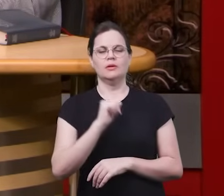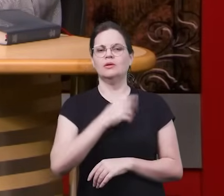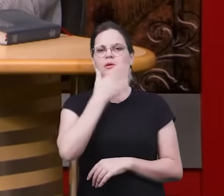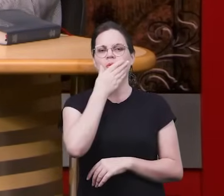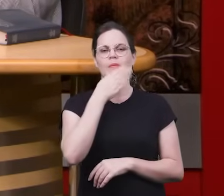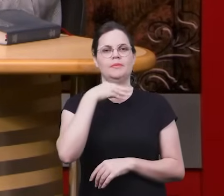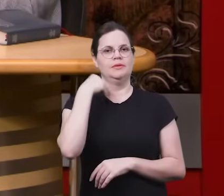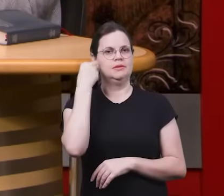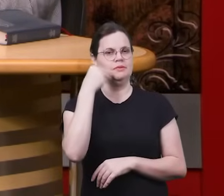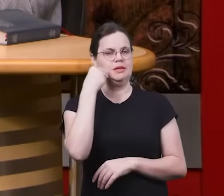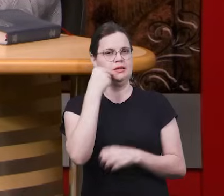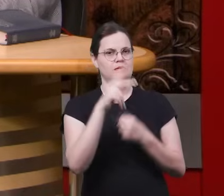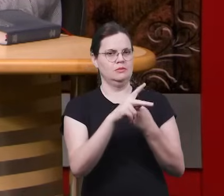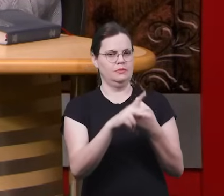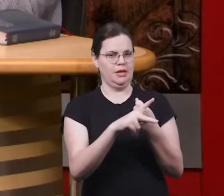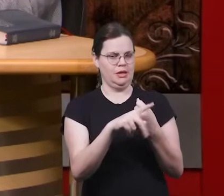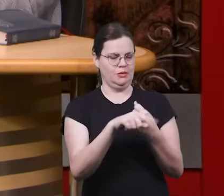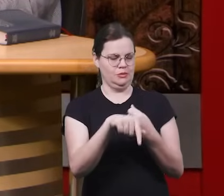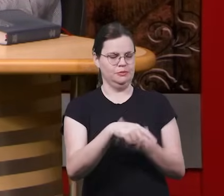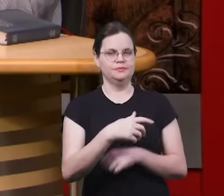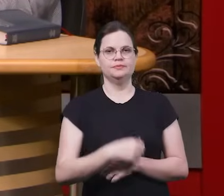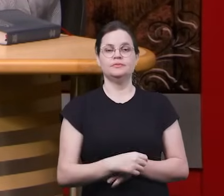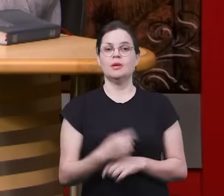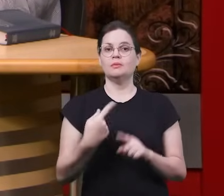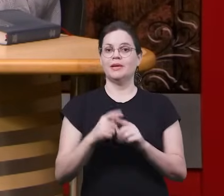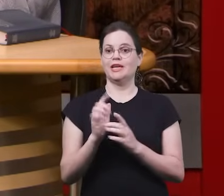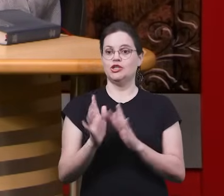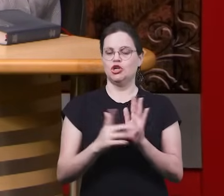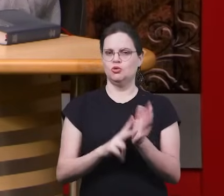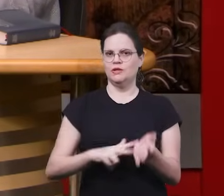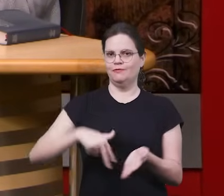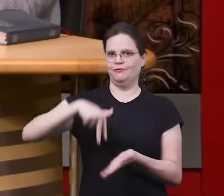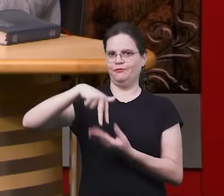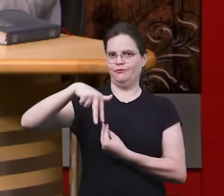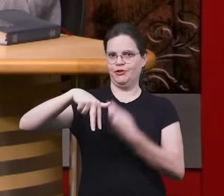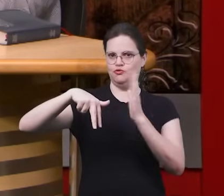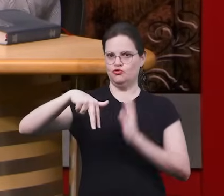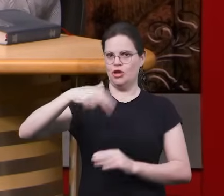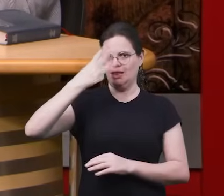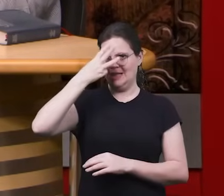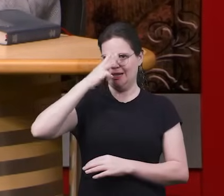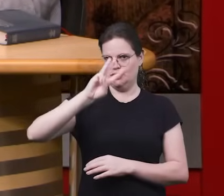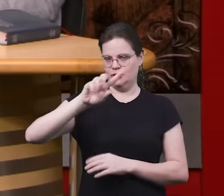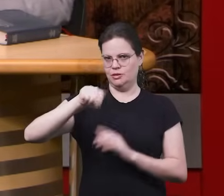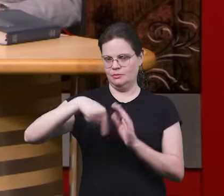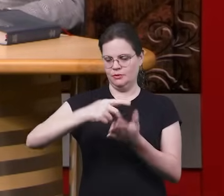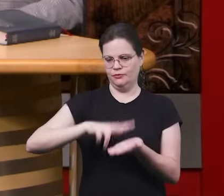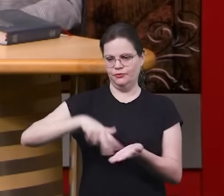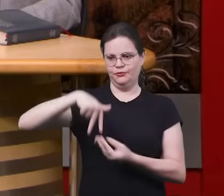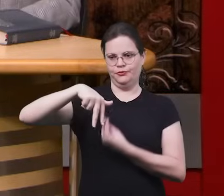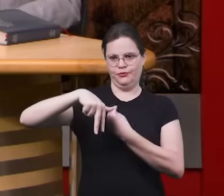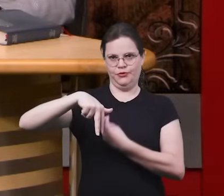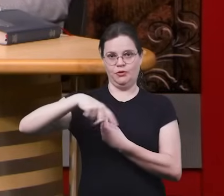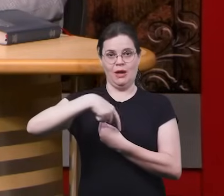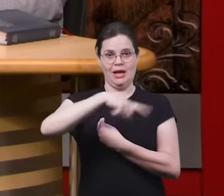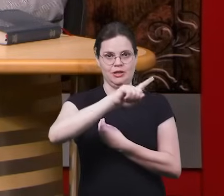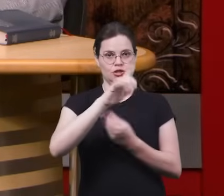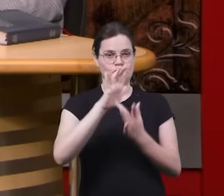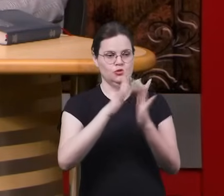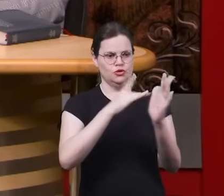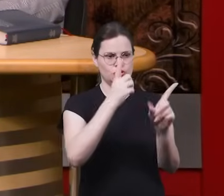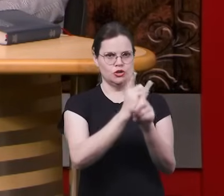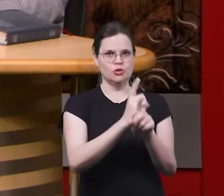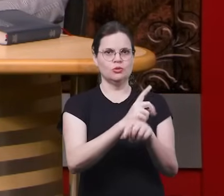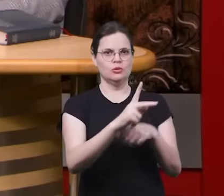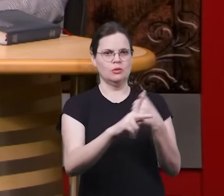Pedro. Quer dizer, Pedro teve uma experiência depois da ressurreição, e nessa experiência, Jesus foi muito enfático